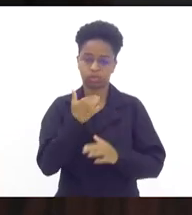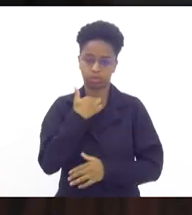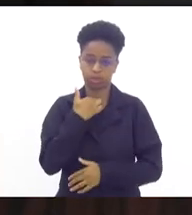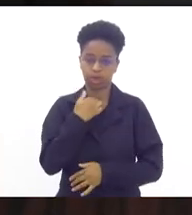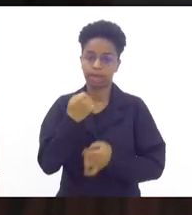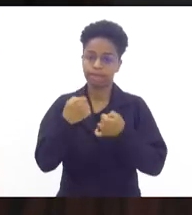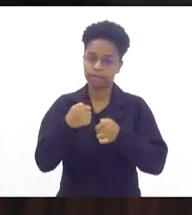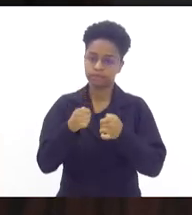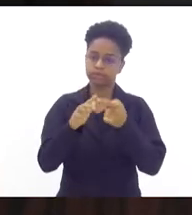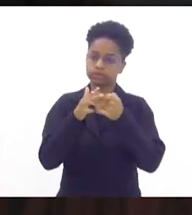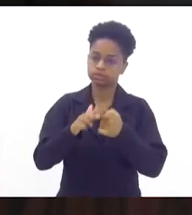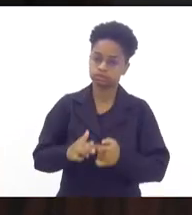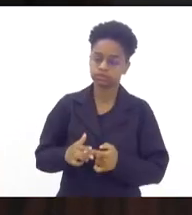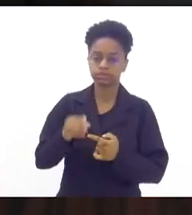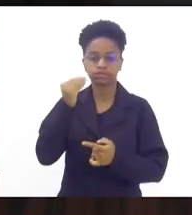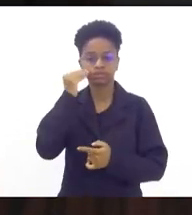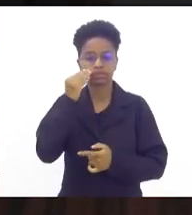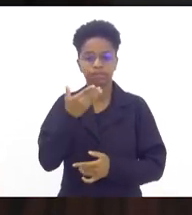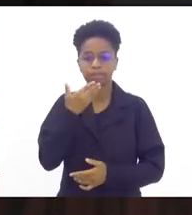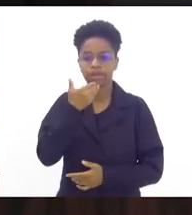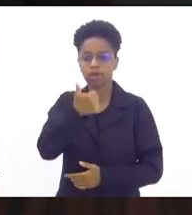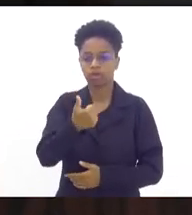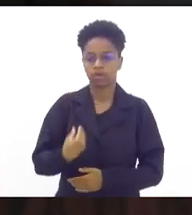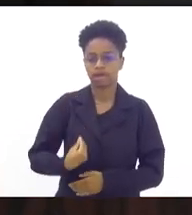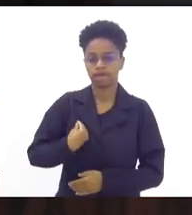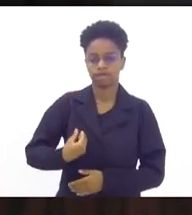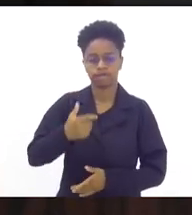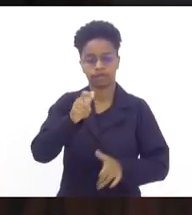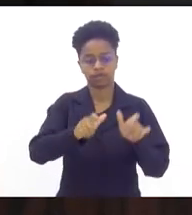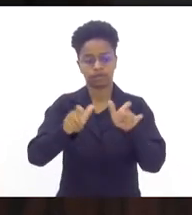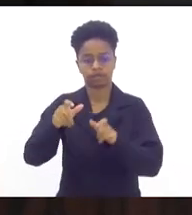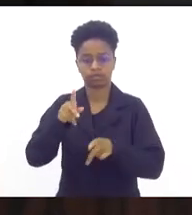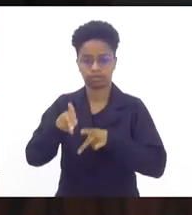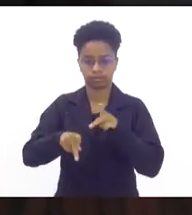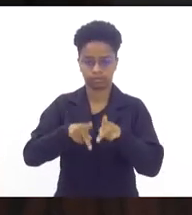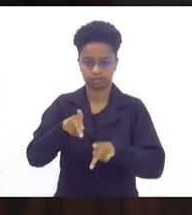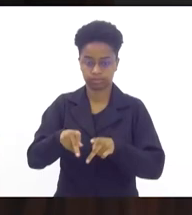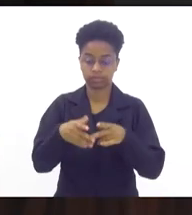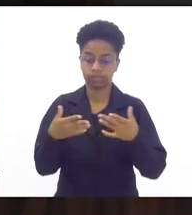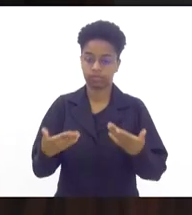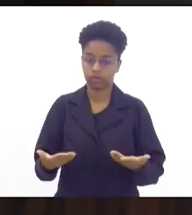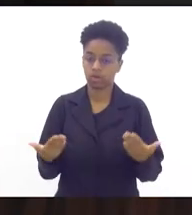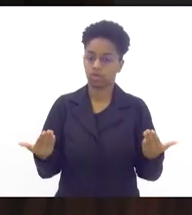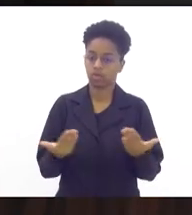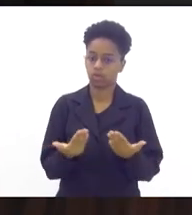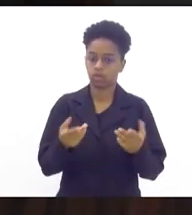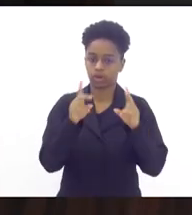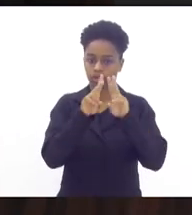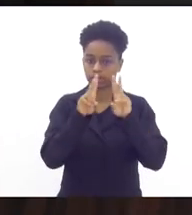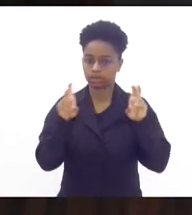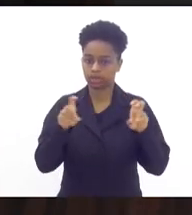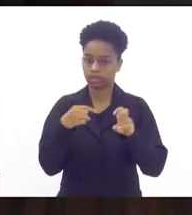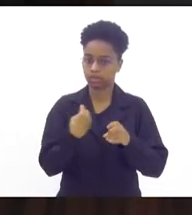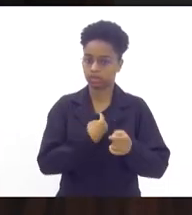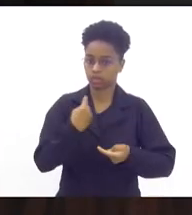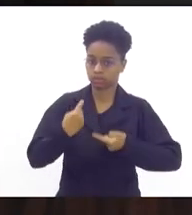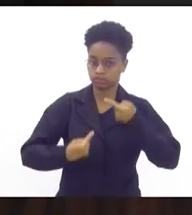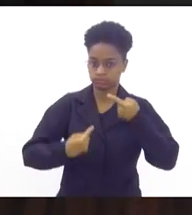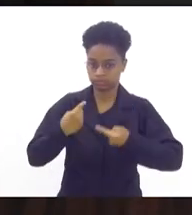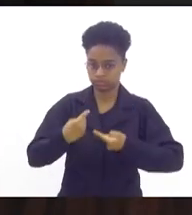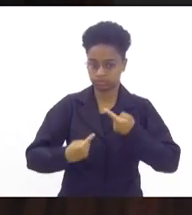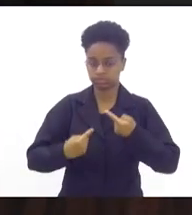aprimoramento da qualidade de vida das pessoas e o assunto que estamos abordando nesta